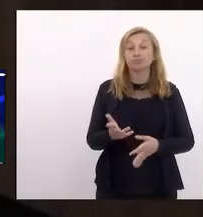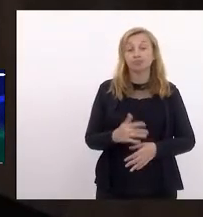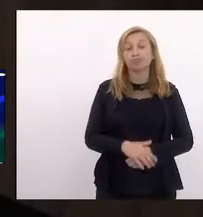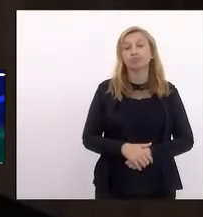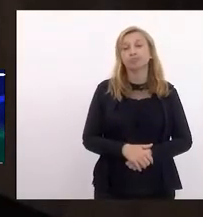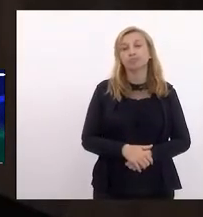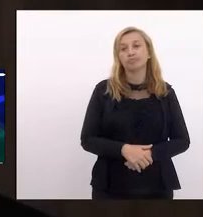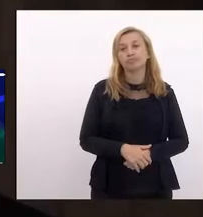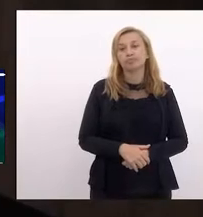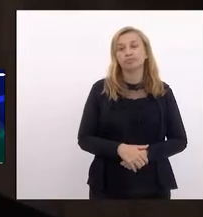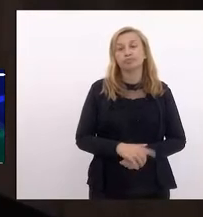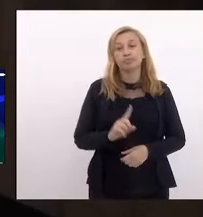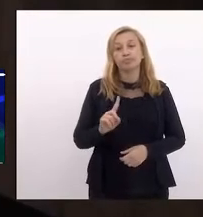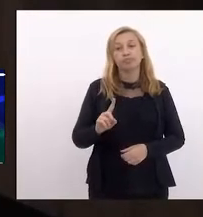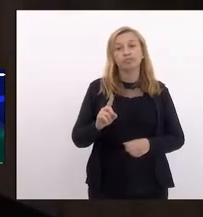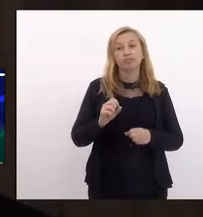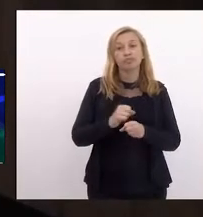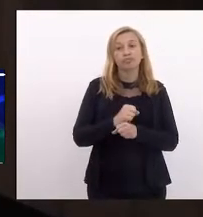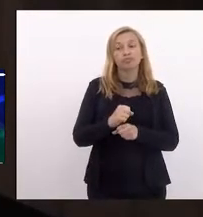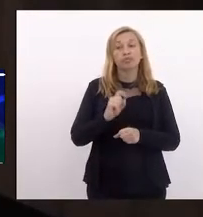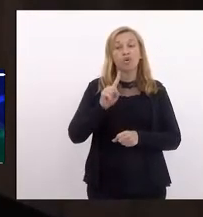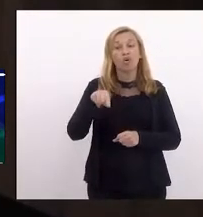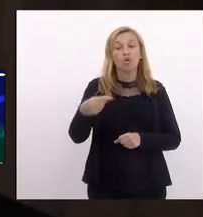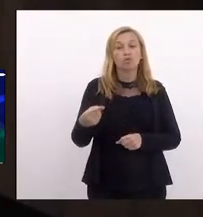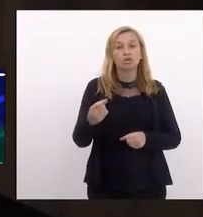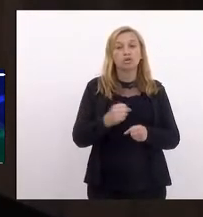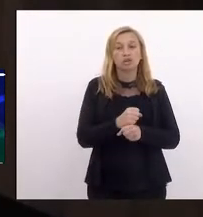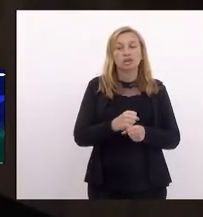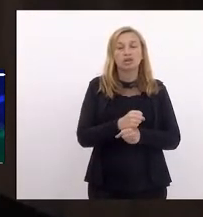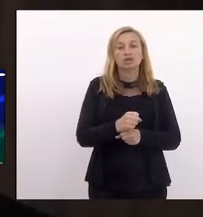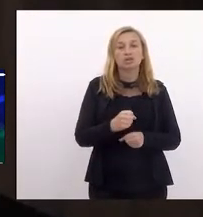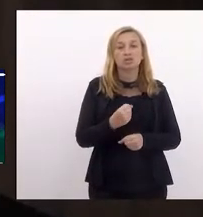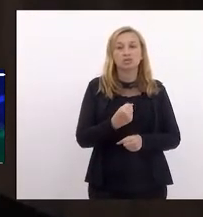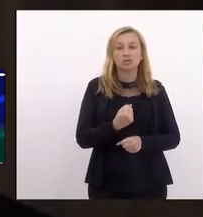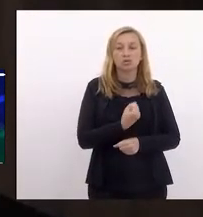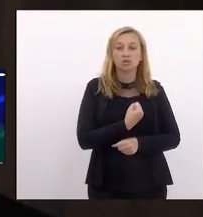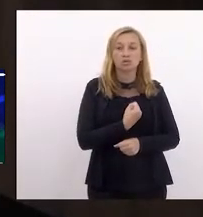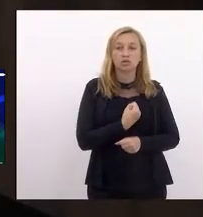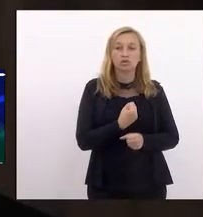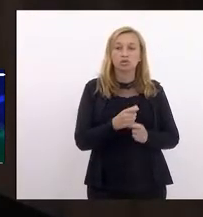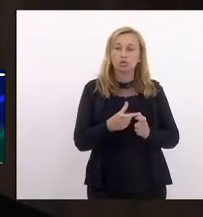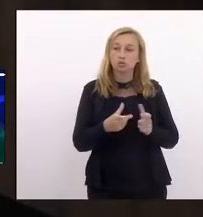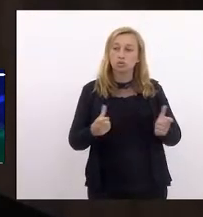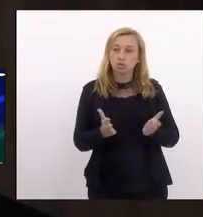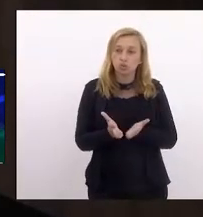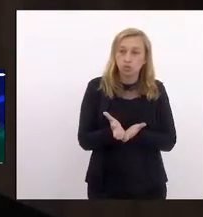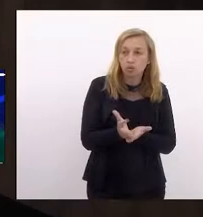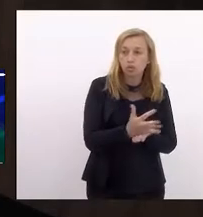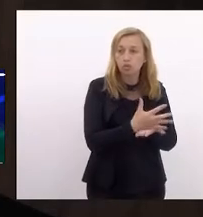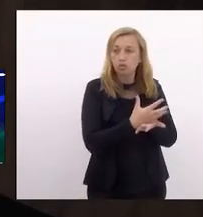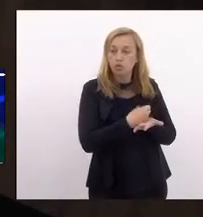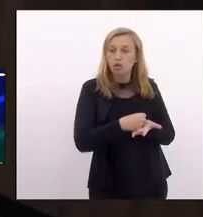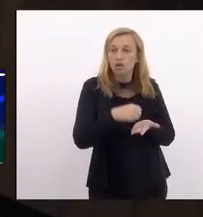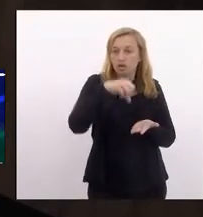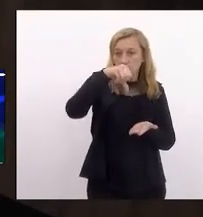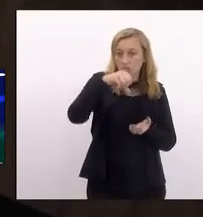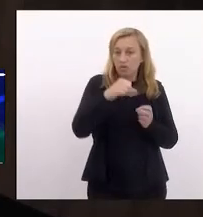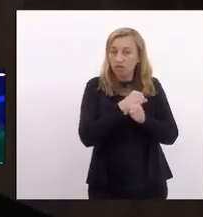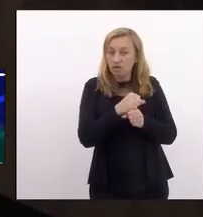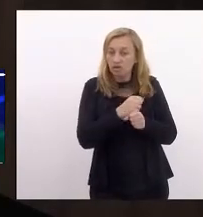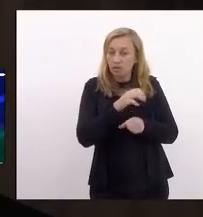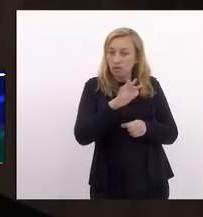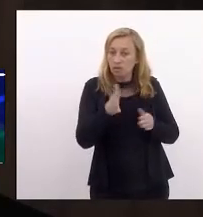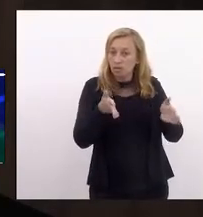projeção para os próximos anos é de a gente aumentar essa arrecadação em nove anos